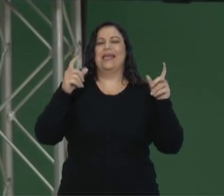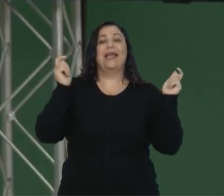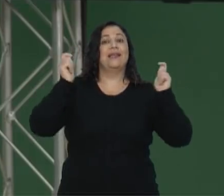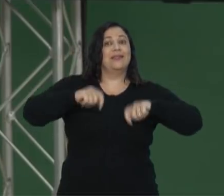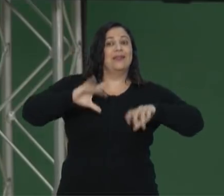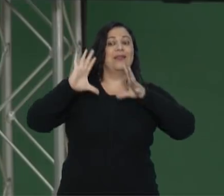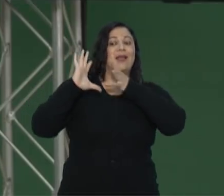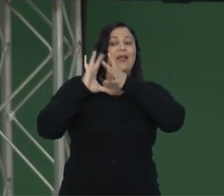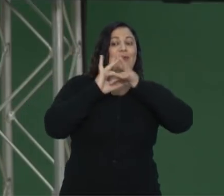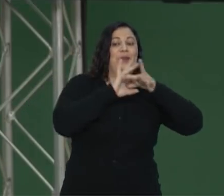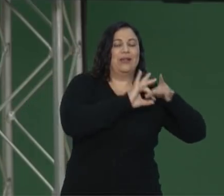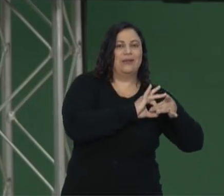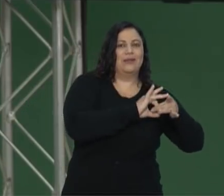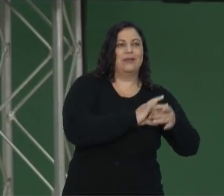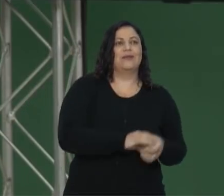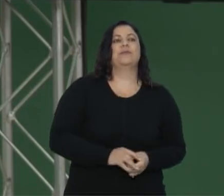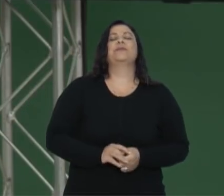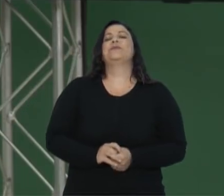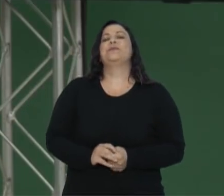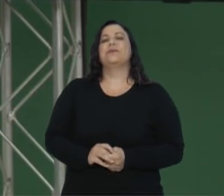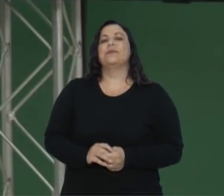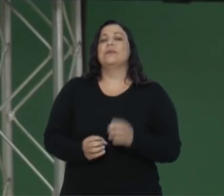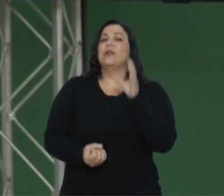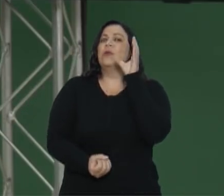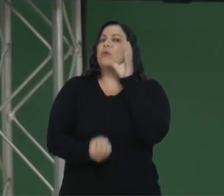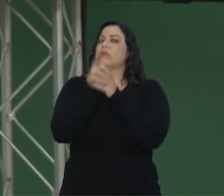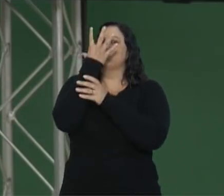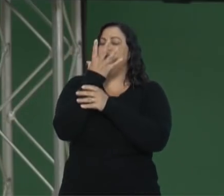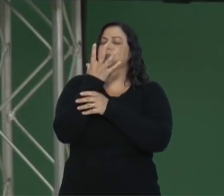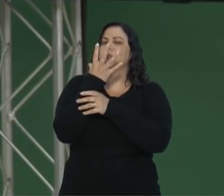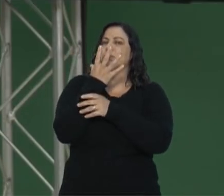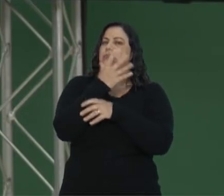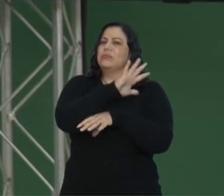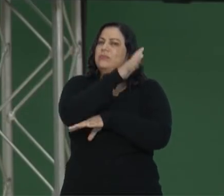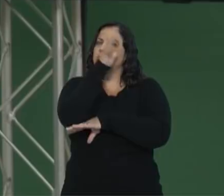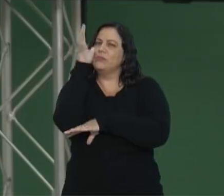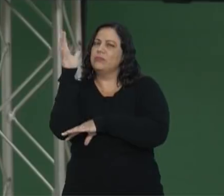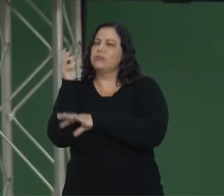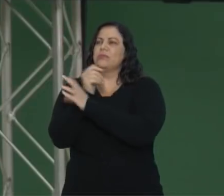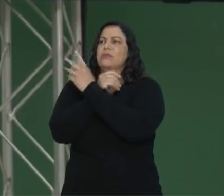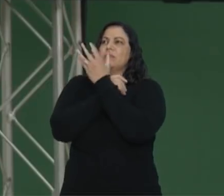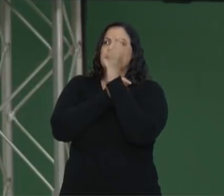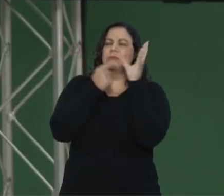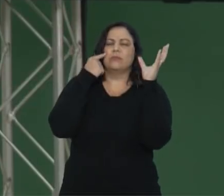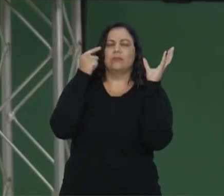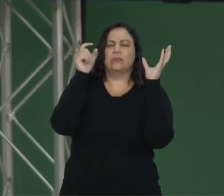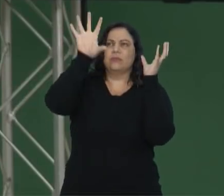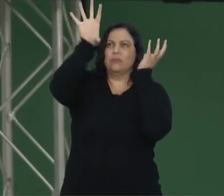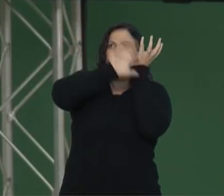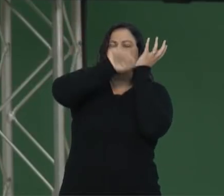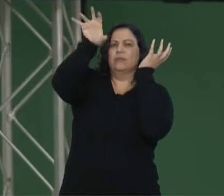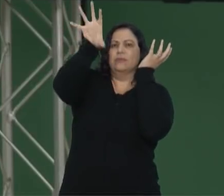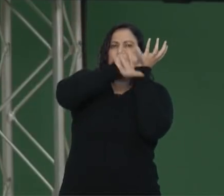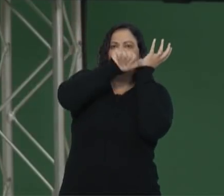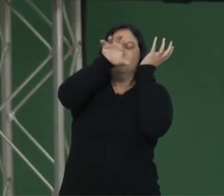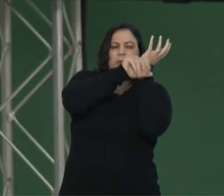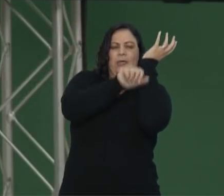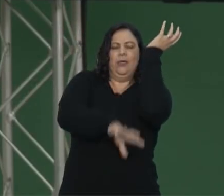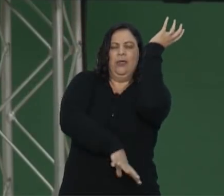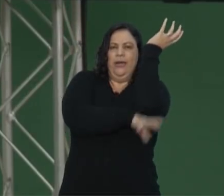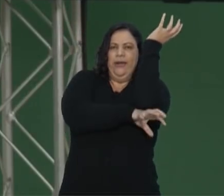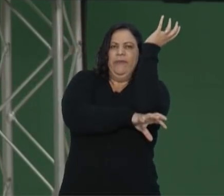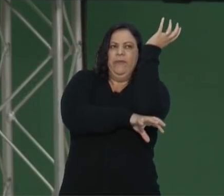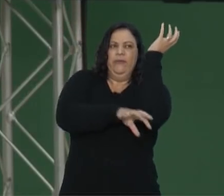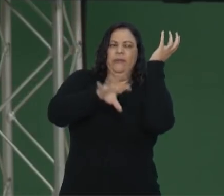o vegetal aqui está fazendo a sua fotossíntese, ele está fazendo uma transformação química. Percebam aqui